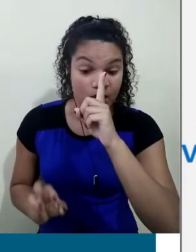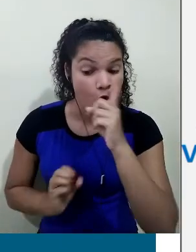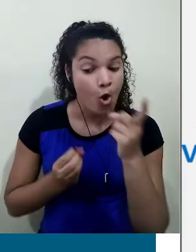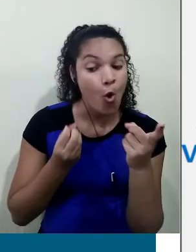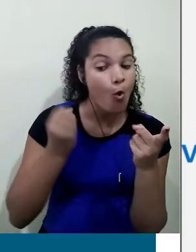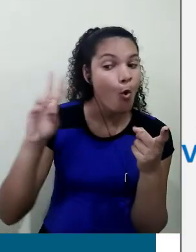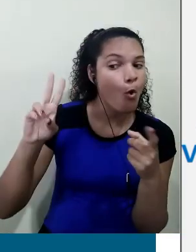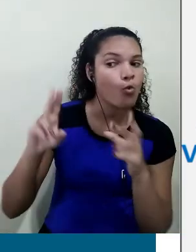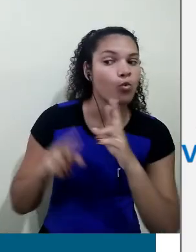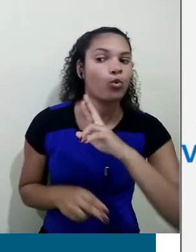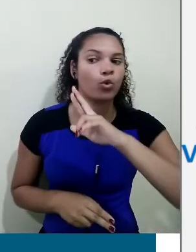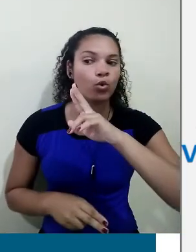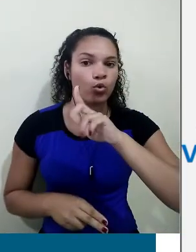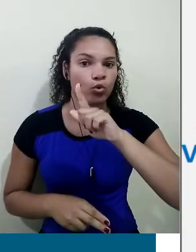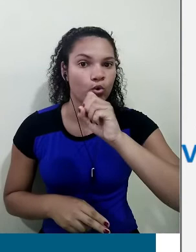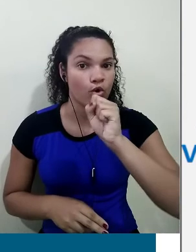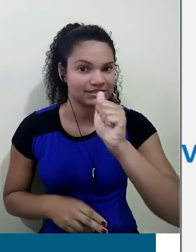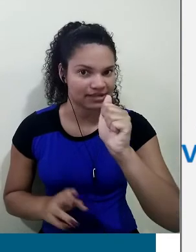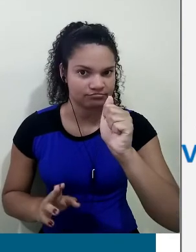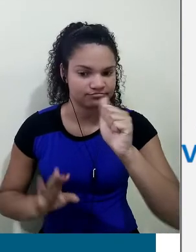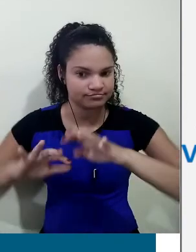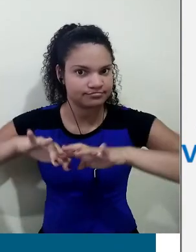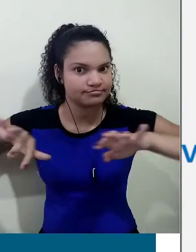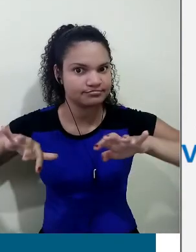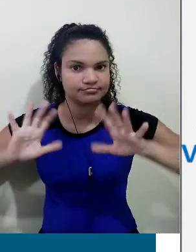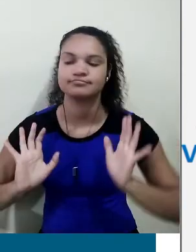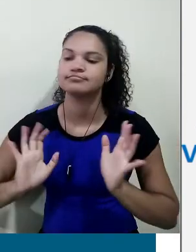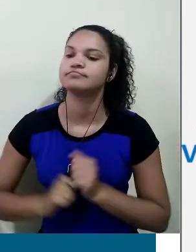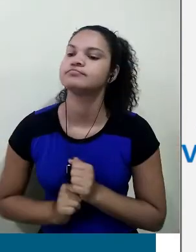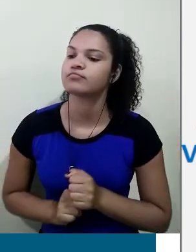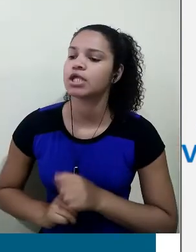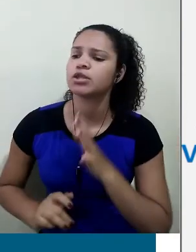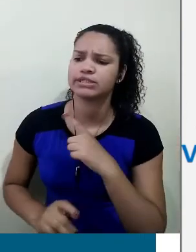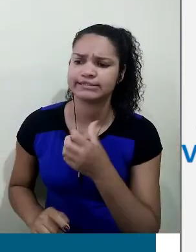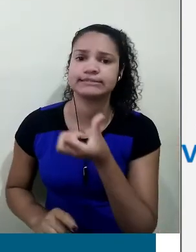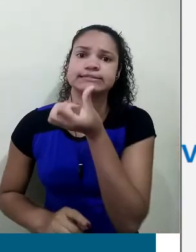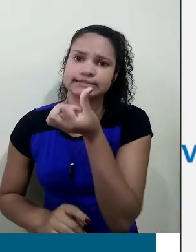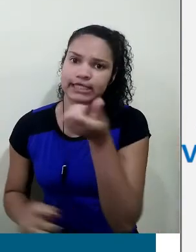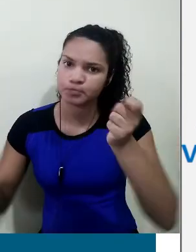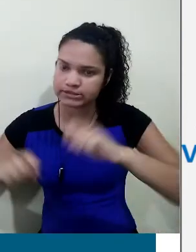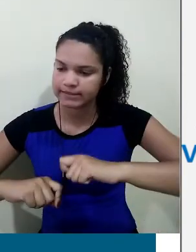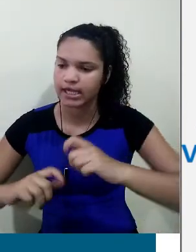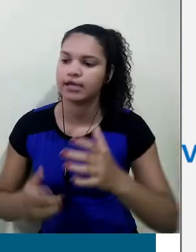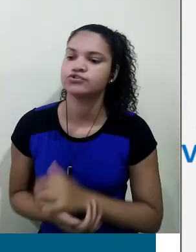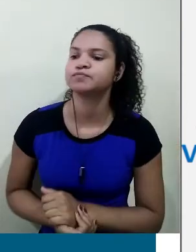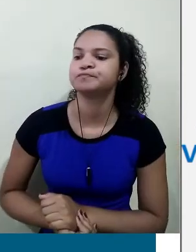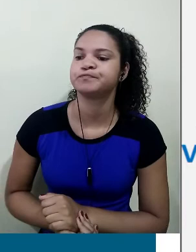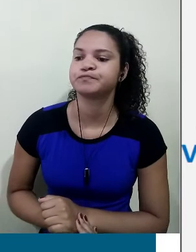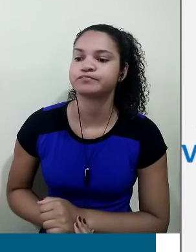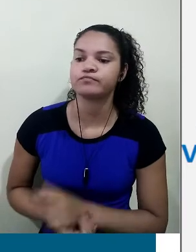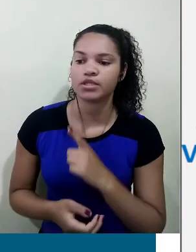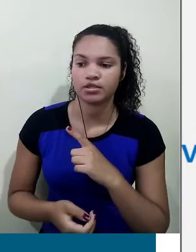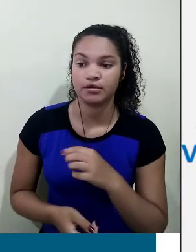ou rugosas. Então nós temos o conjunto espaço amostral com 16 elementos, os 16 casos possíveis, e